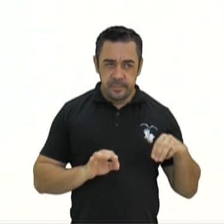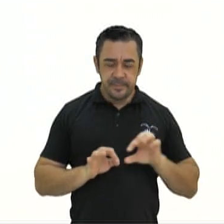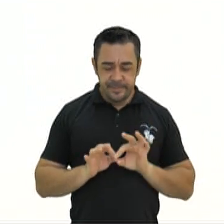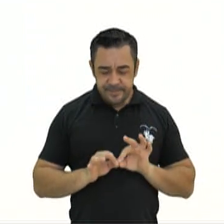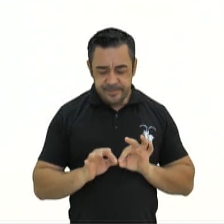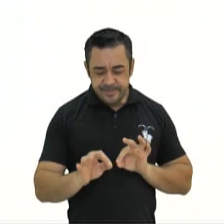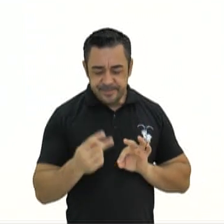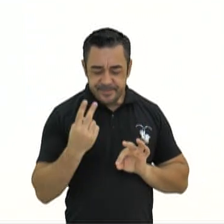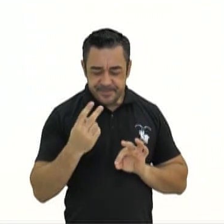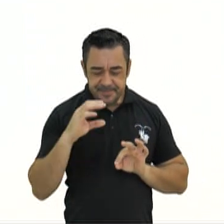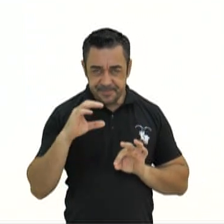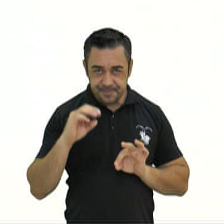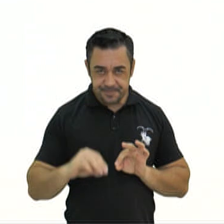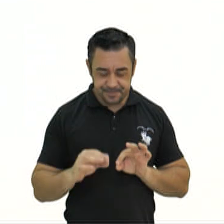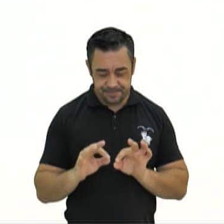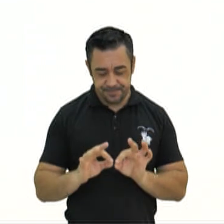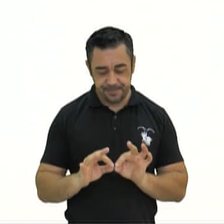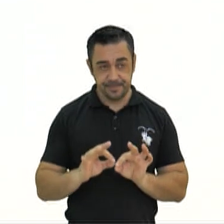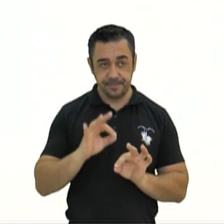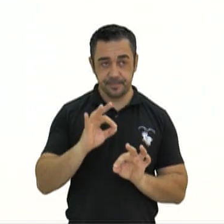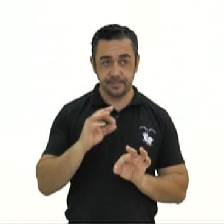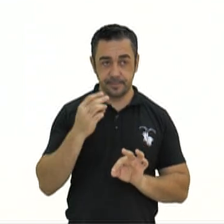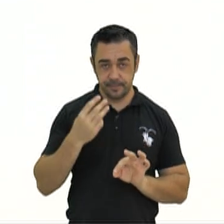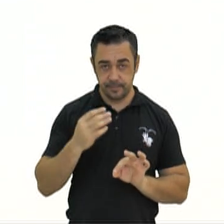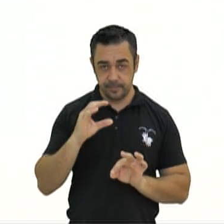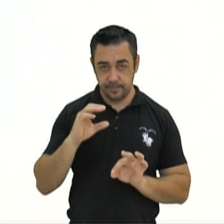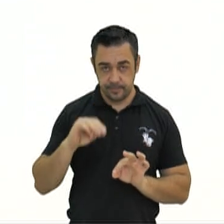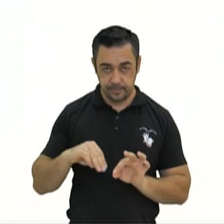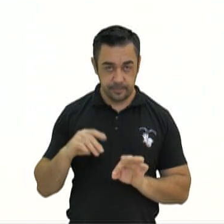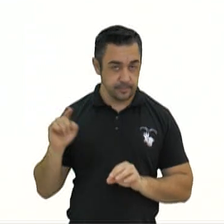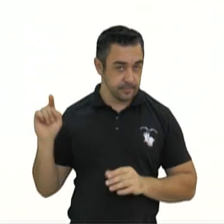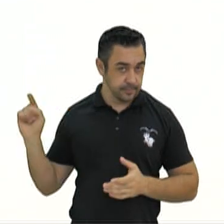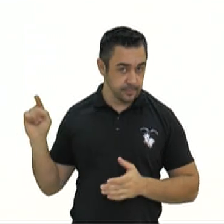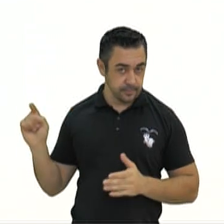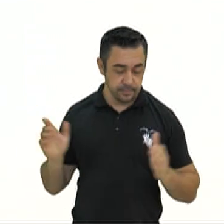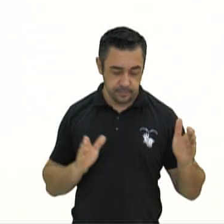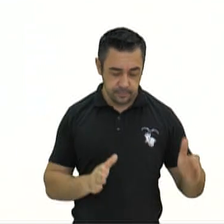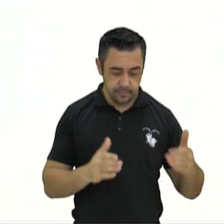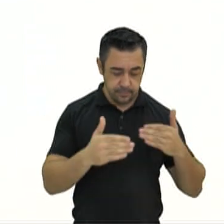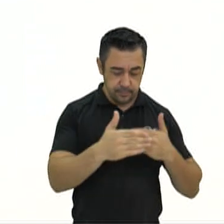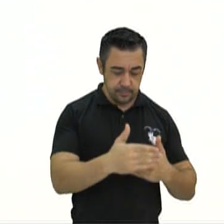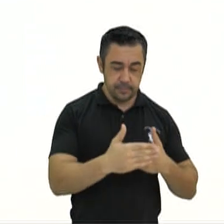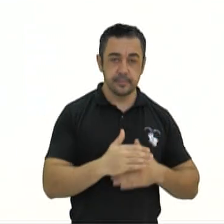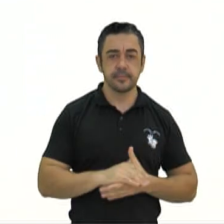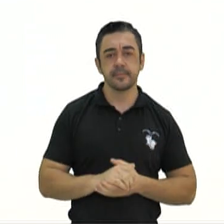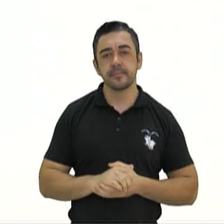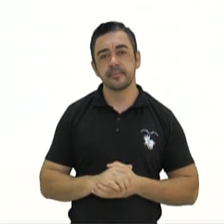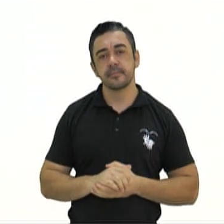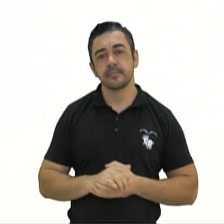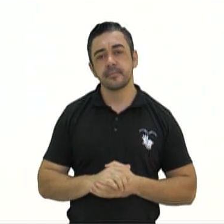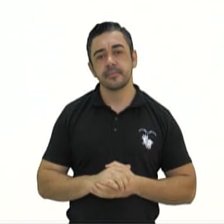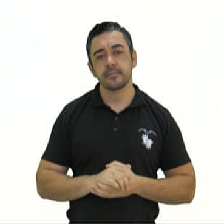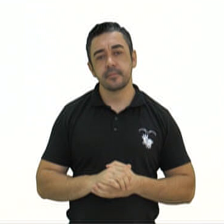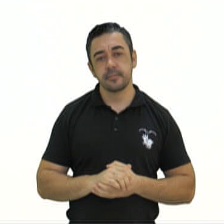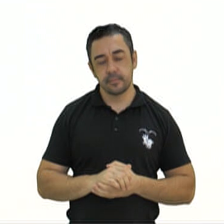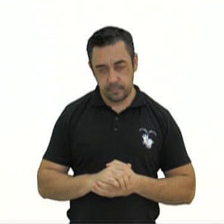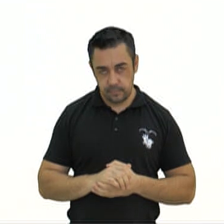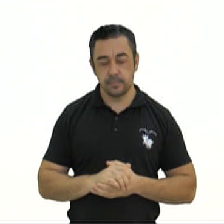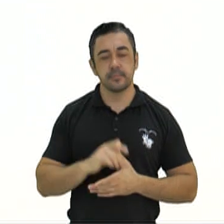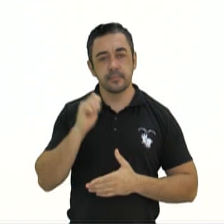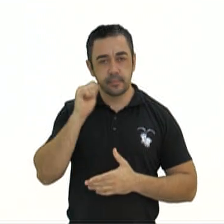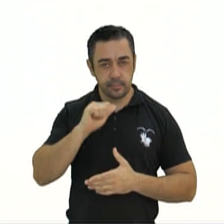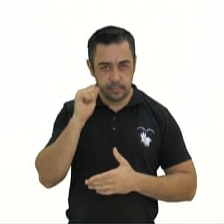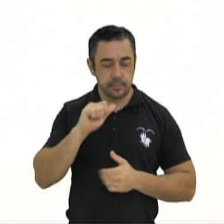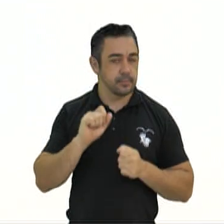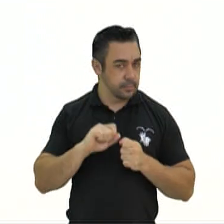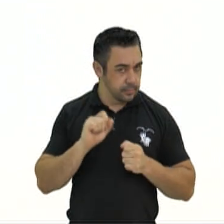eu tenho a largura e tenho a altura, certo? Desses tablets de leite, tá bom? Então, tá vendo? Ela foi lá, né, e vai